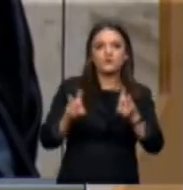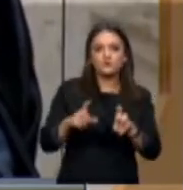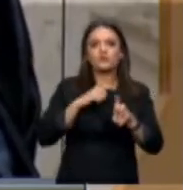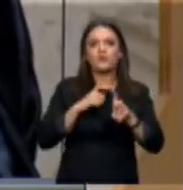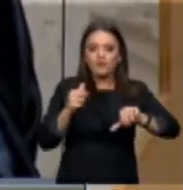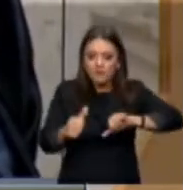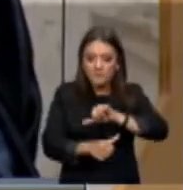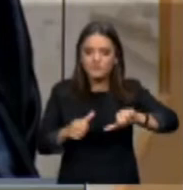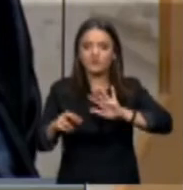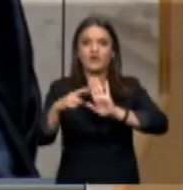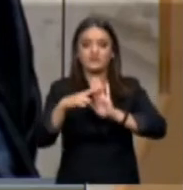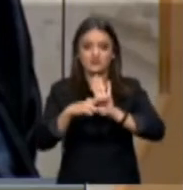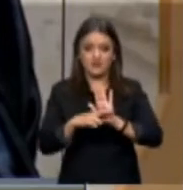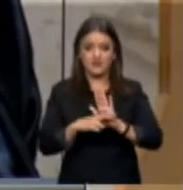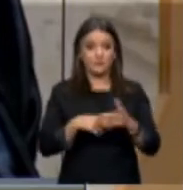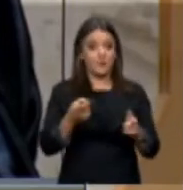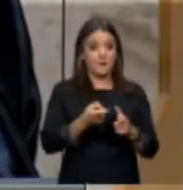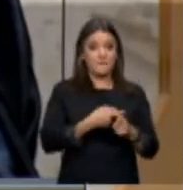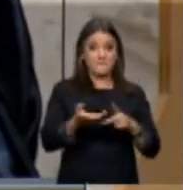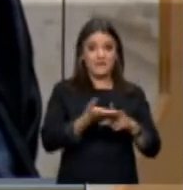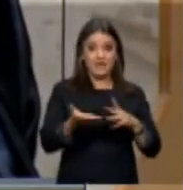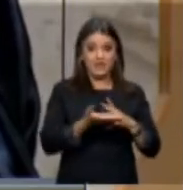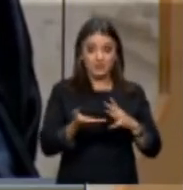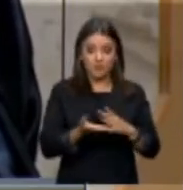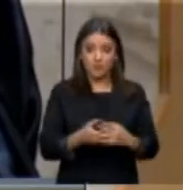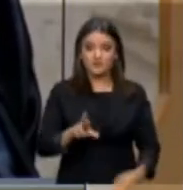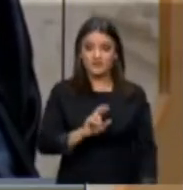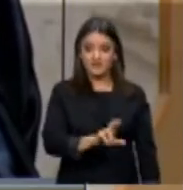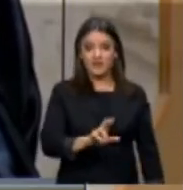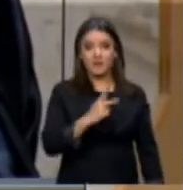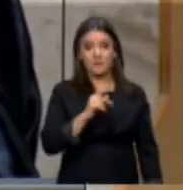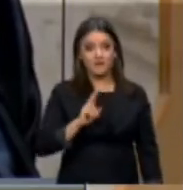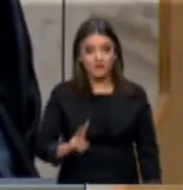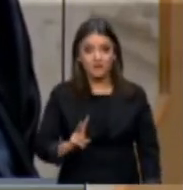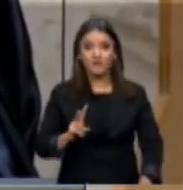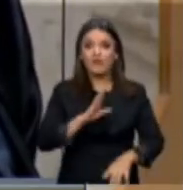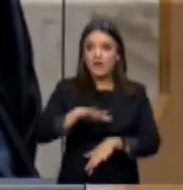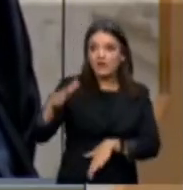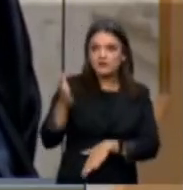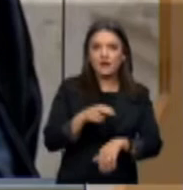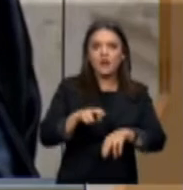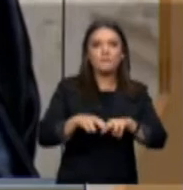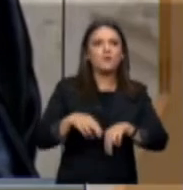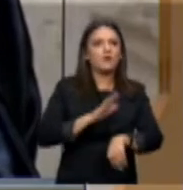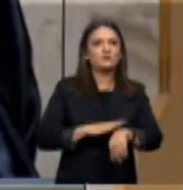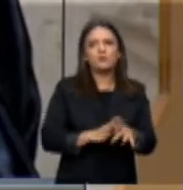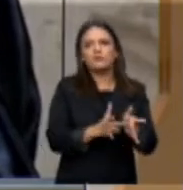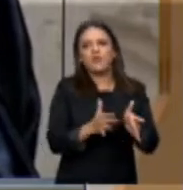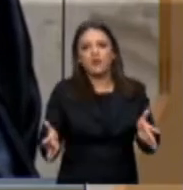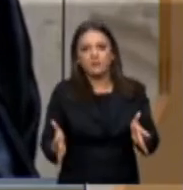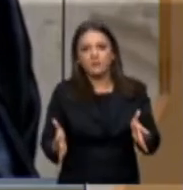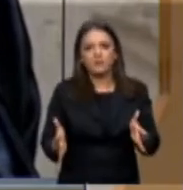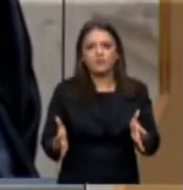ordinária. O cancelamento de precatórios e RPVs pelo mero decurso do tempo, independentemente de determinação do